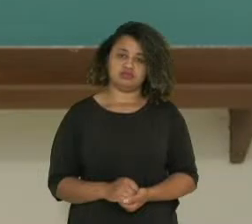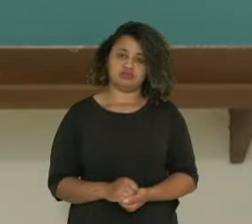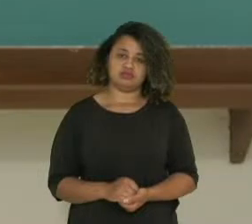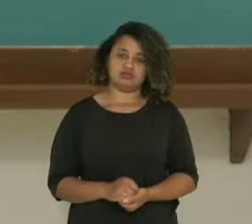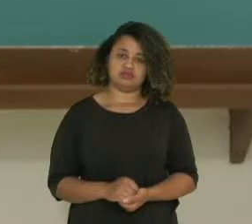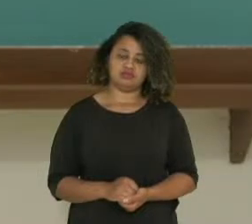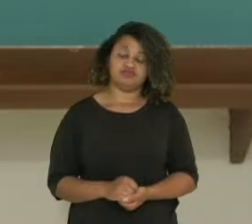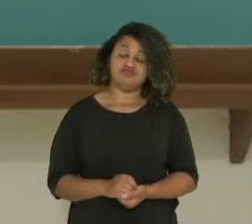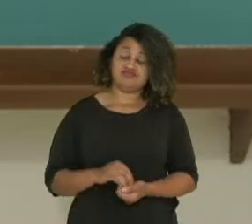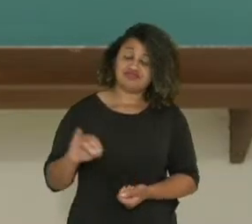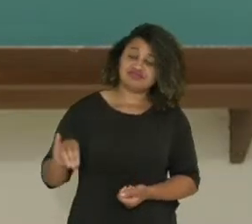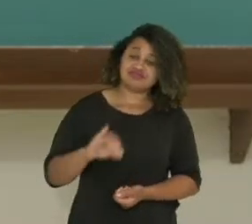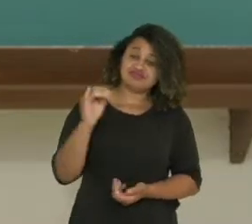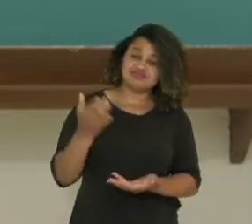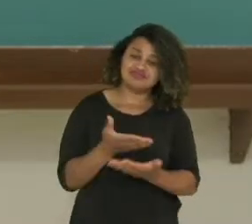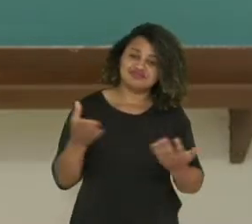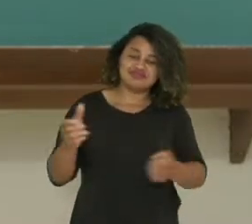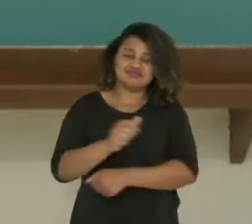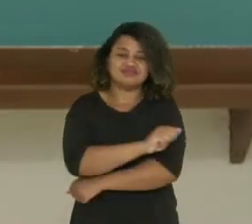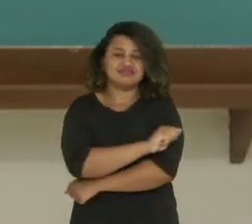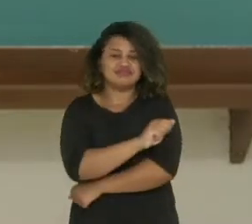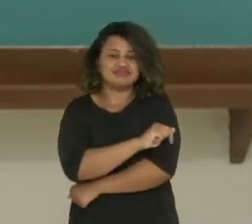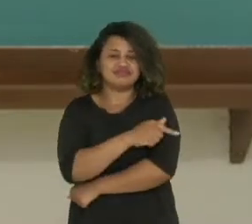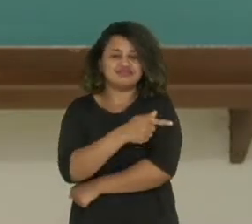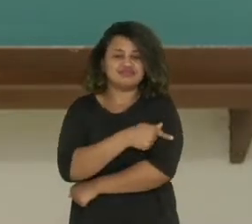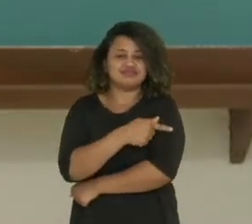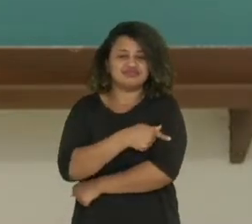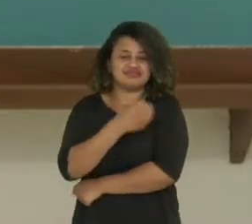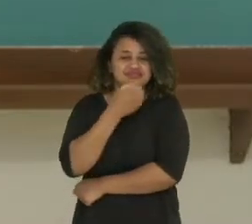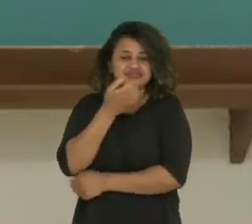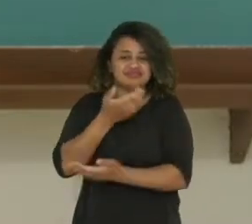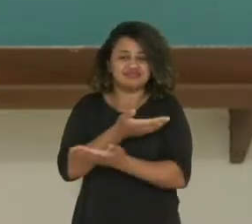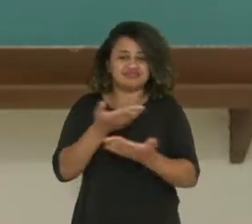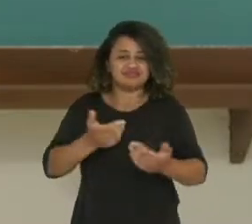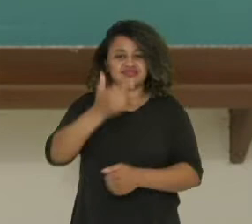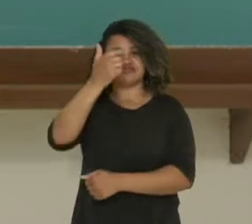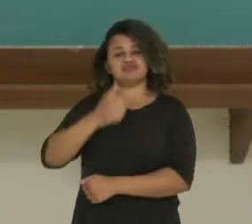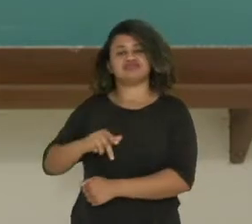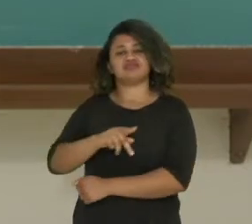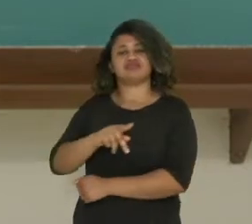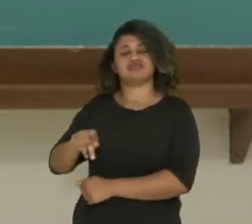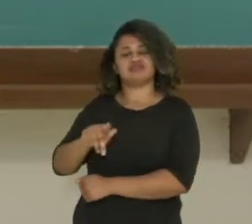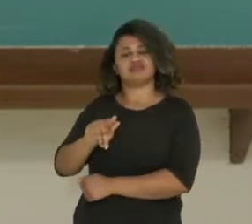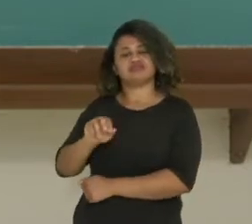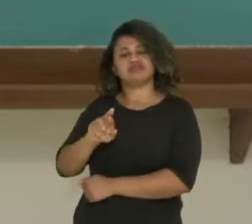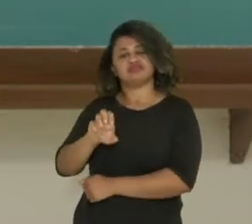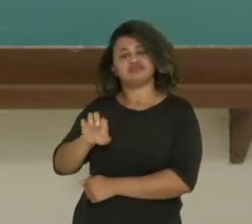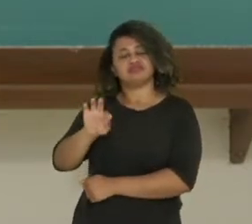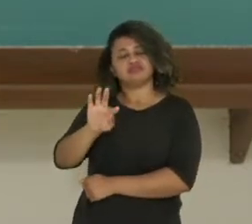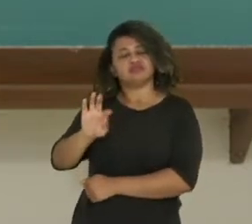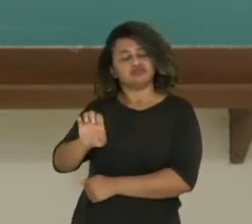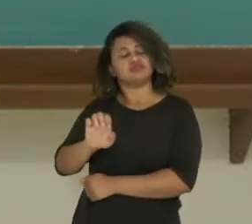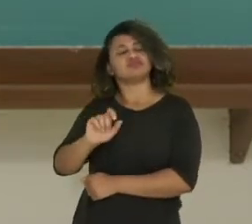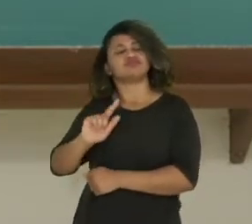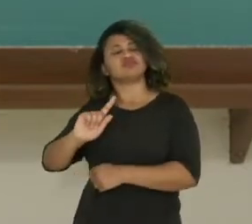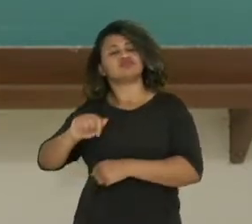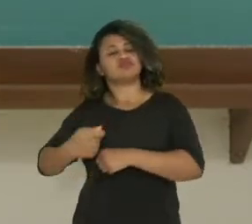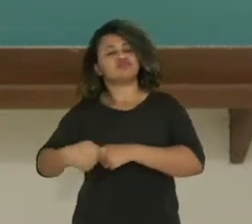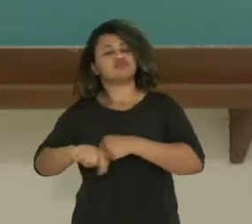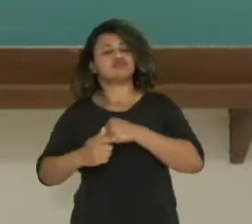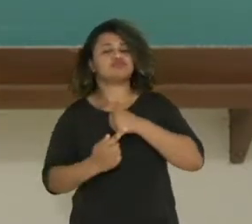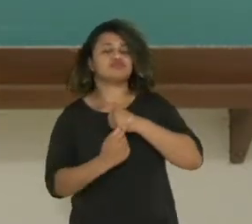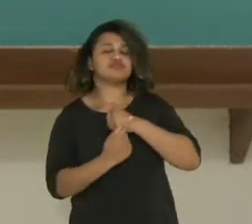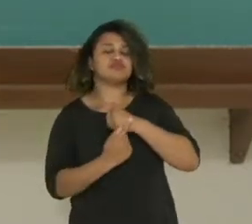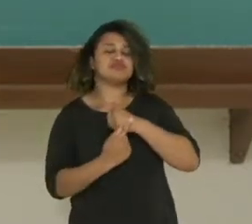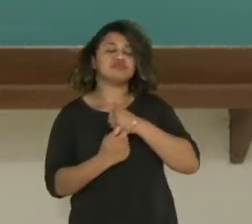Olá, meus queridos alunos do 7º ano, tudo bem com vocês? Eu sou a professora Gorete Wozniak, estamos aqui para uma aula de Geografia e vamos